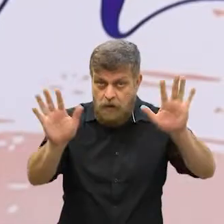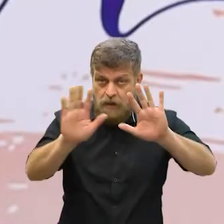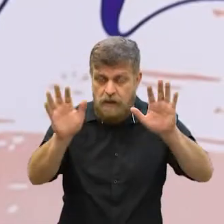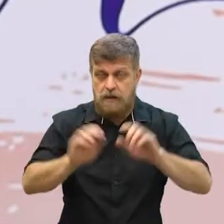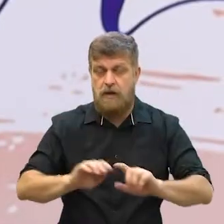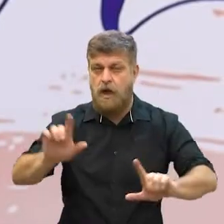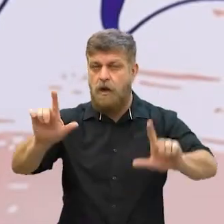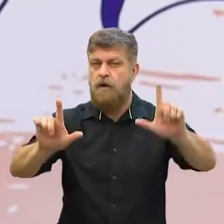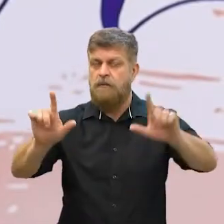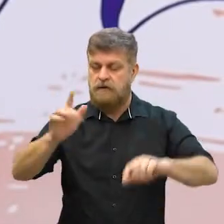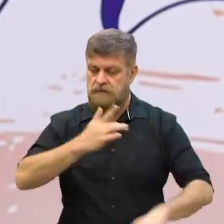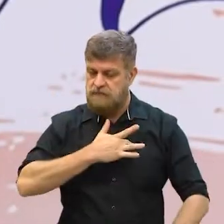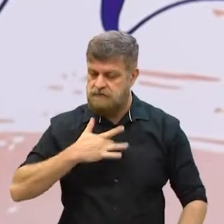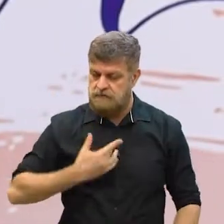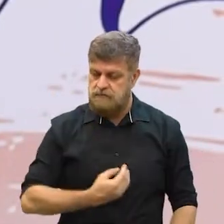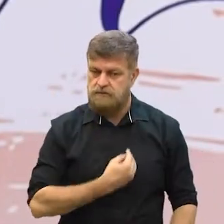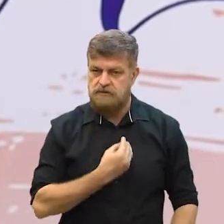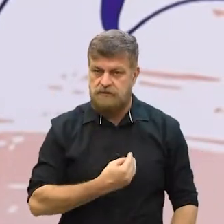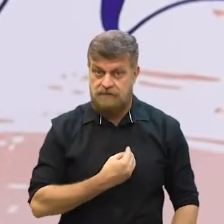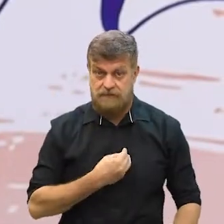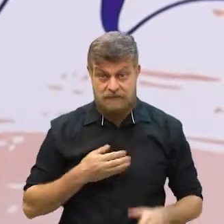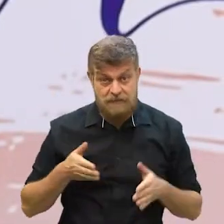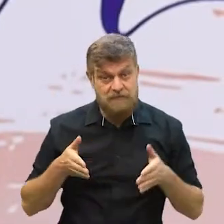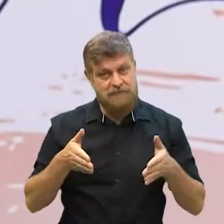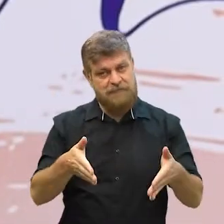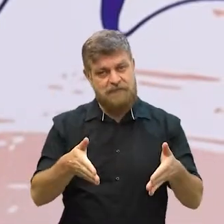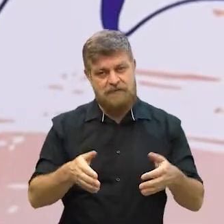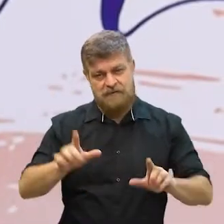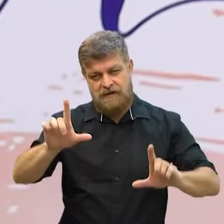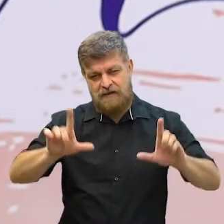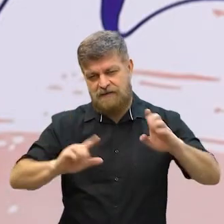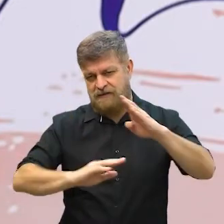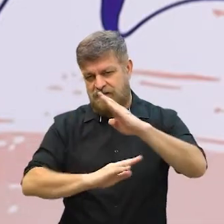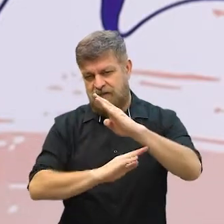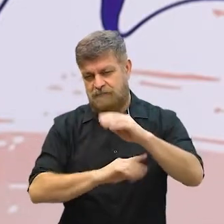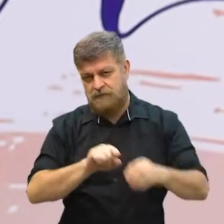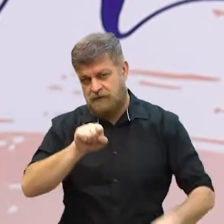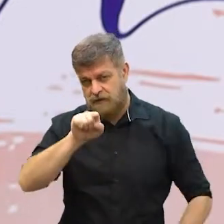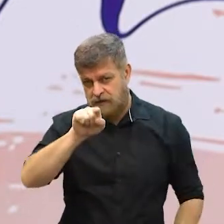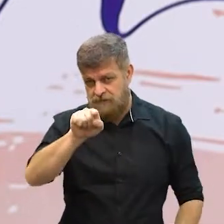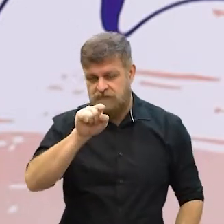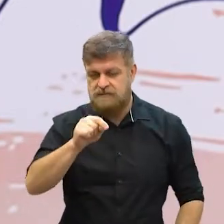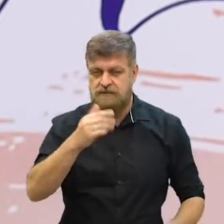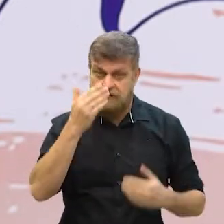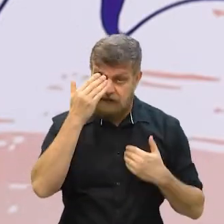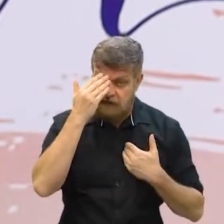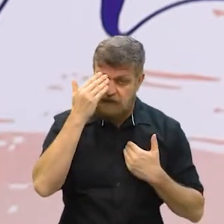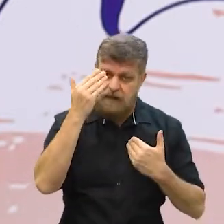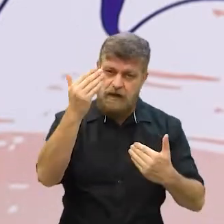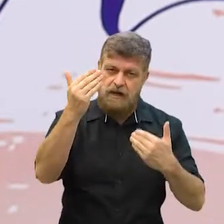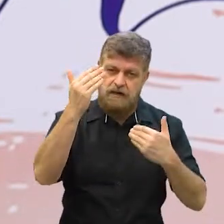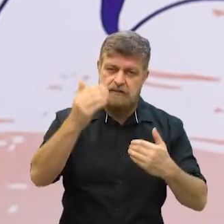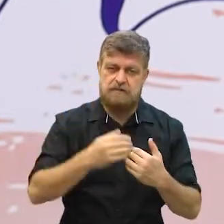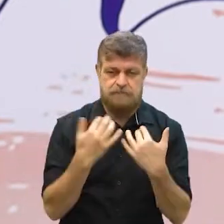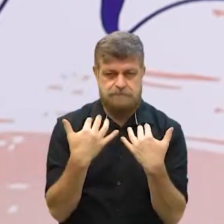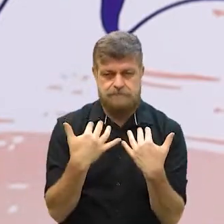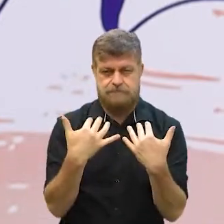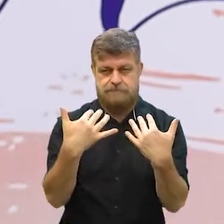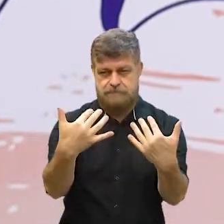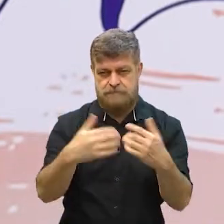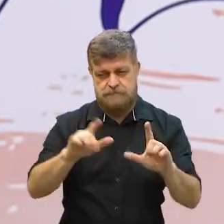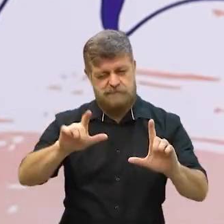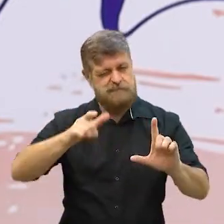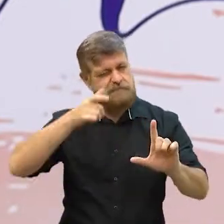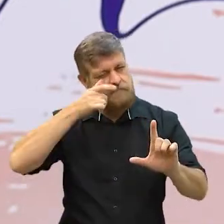Olá, mais um programa Saúde e Vida começando aqui pela tela da TV Câmara Campinas. A você de casa, desde já, muito obrigada pela companhia